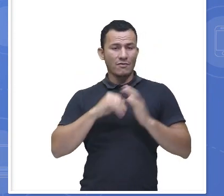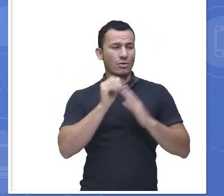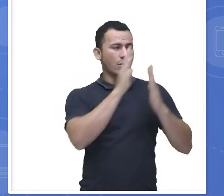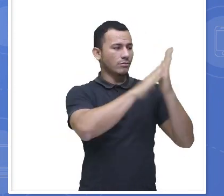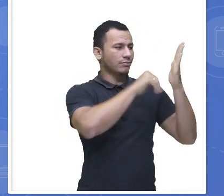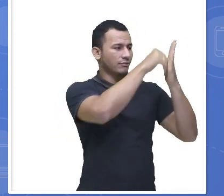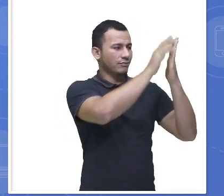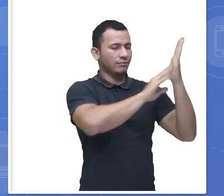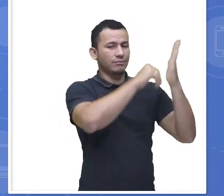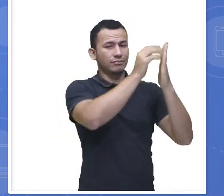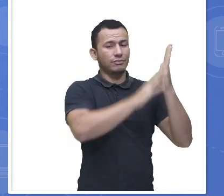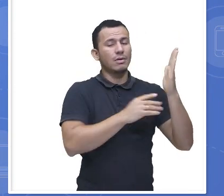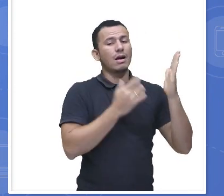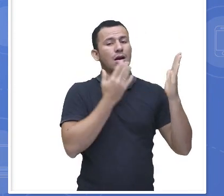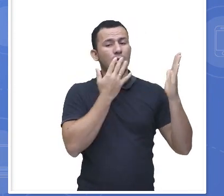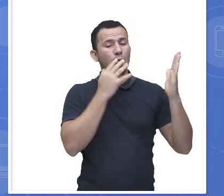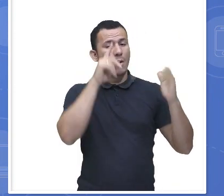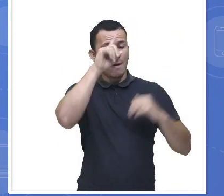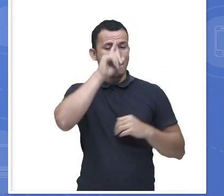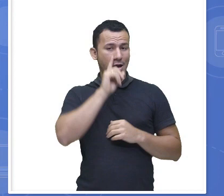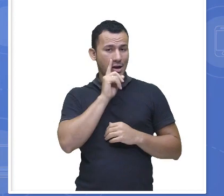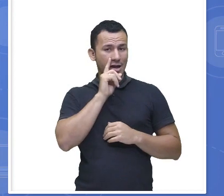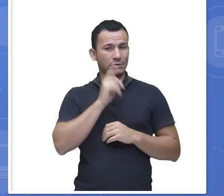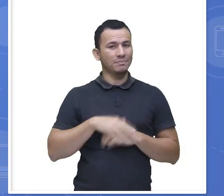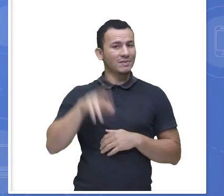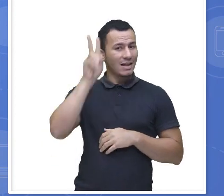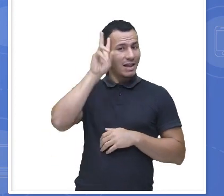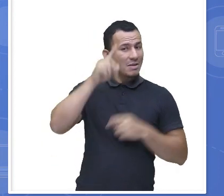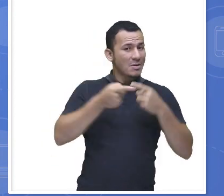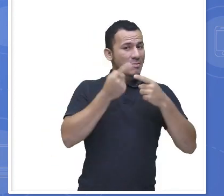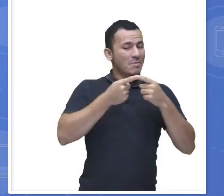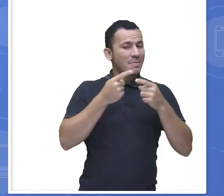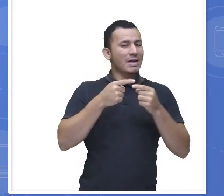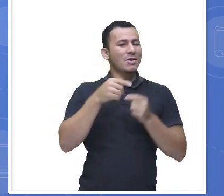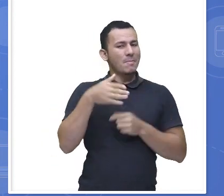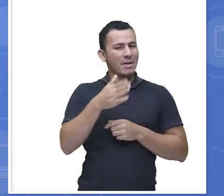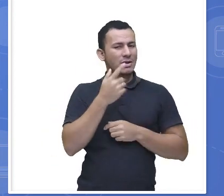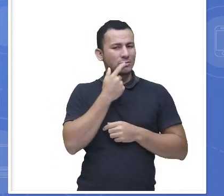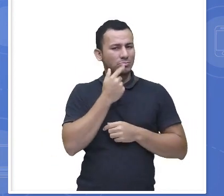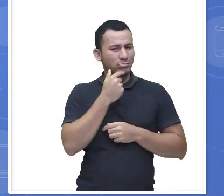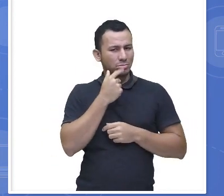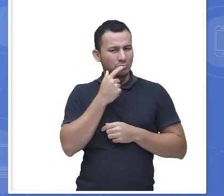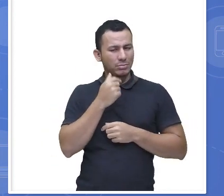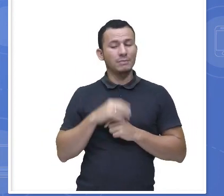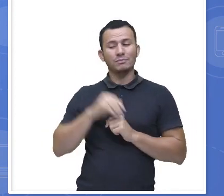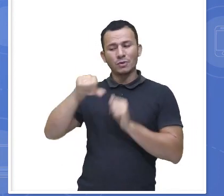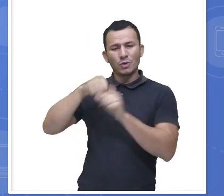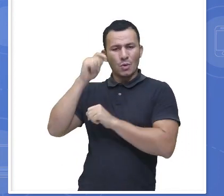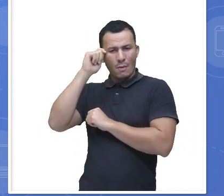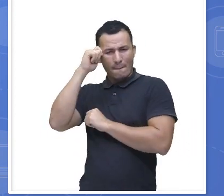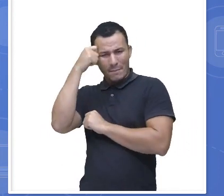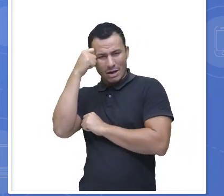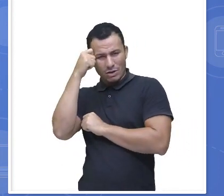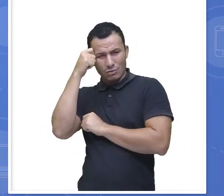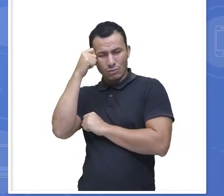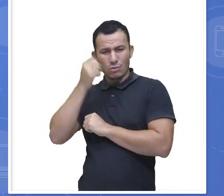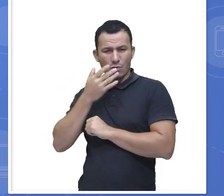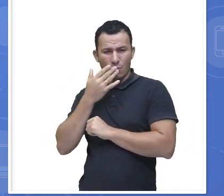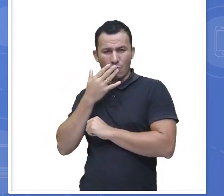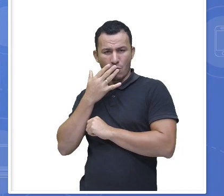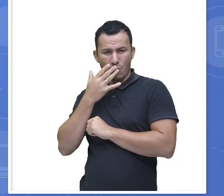um peixe amarelo. Veja, ele começou pintando vermelho, o peixe foi mudando de cor, tornou-se negro, preto, e